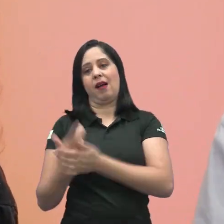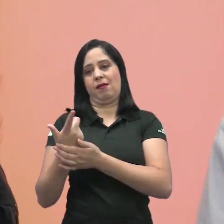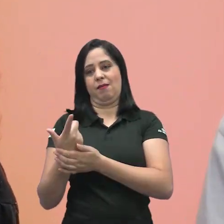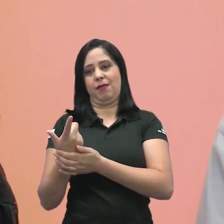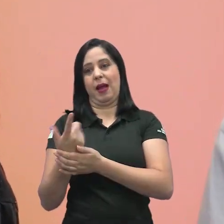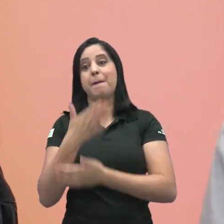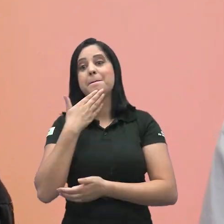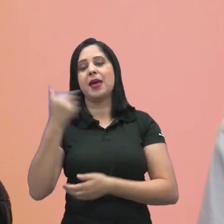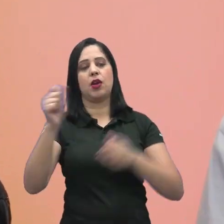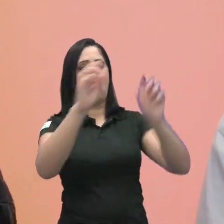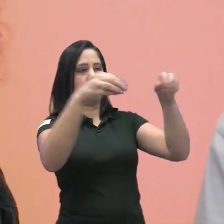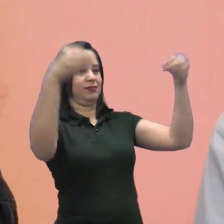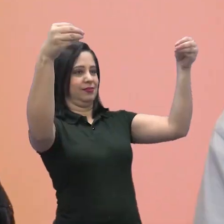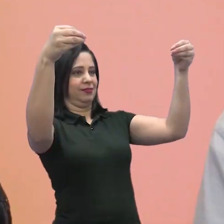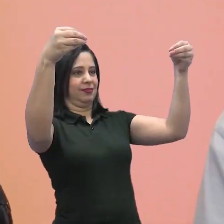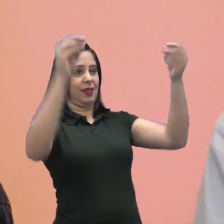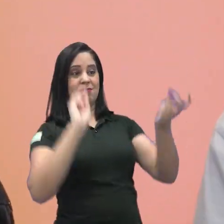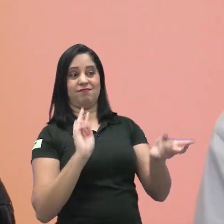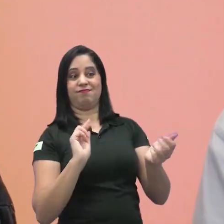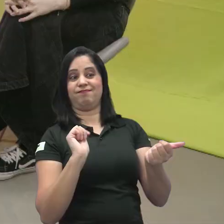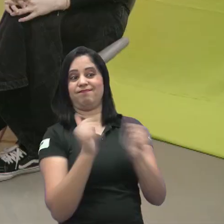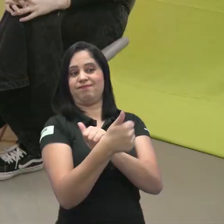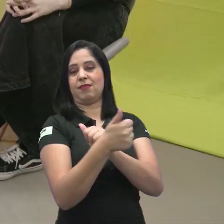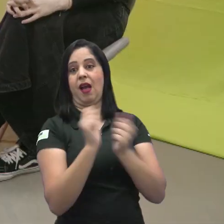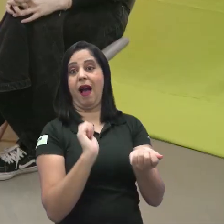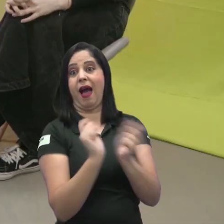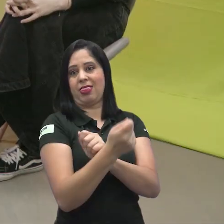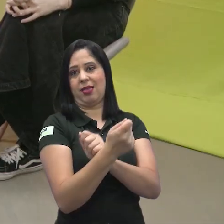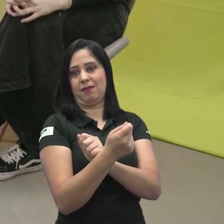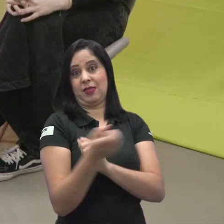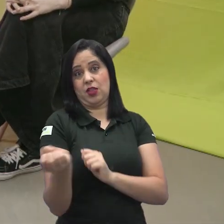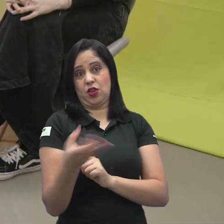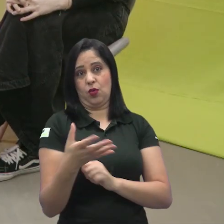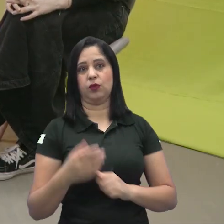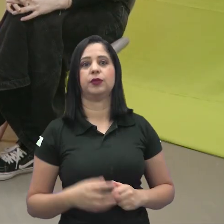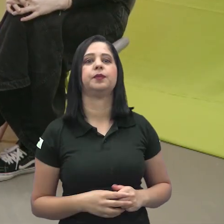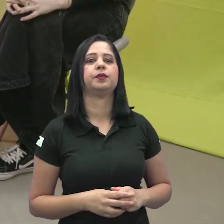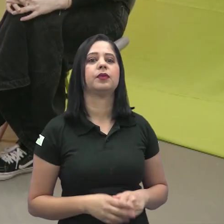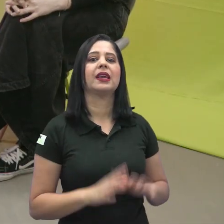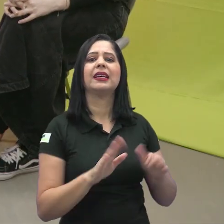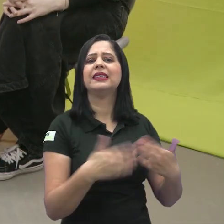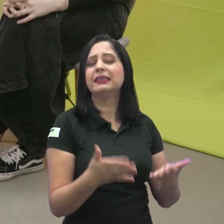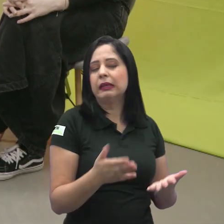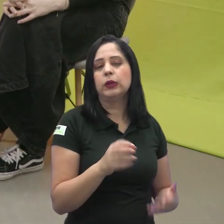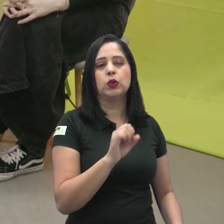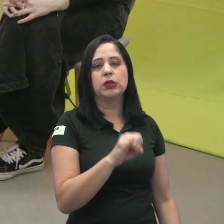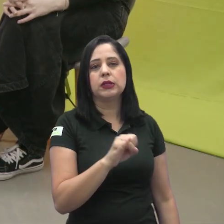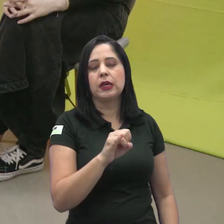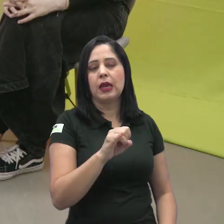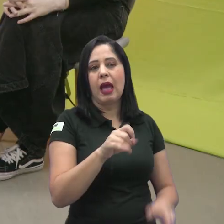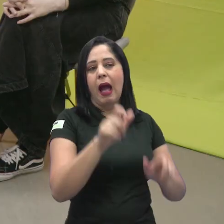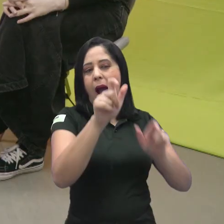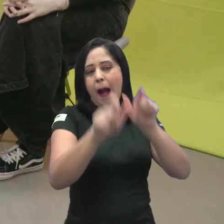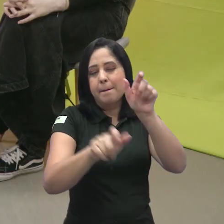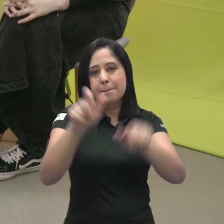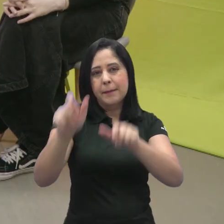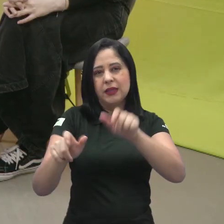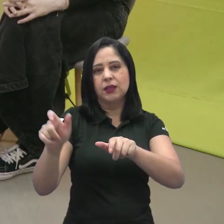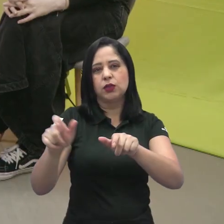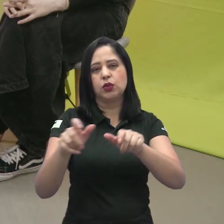aquilo que a gente já tem com uma cara nova. E quem quiser estar com uma roupa, né, no fundo do